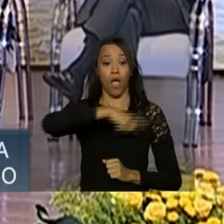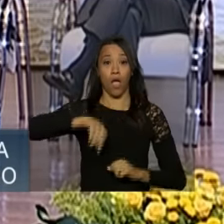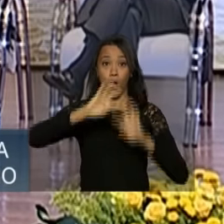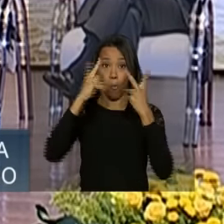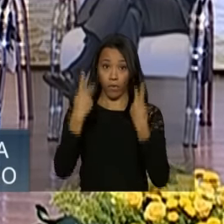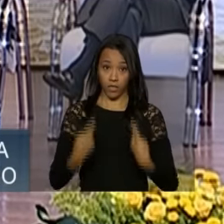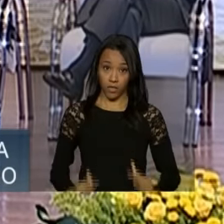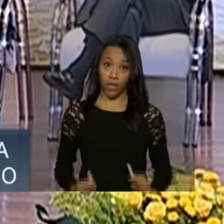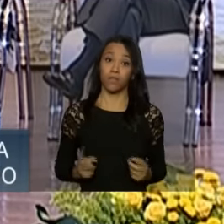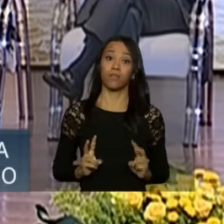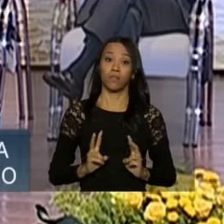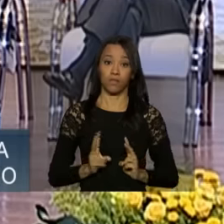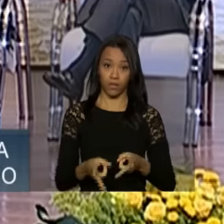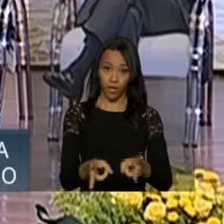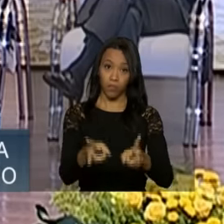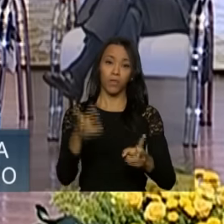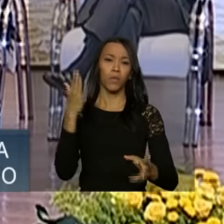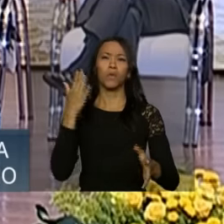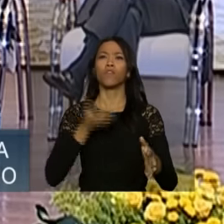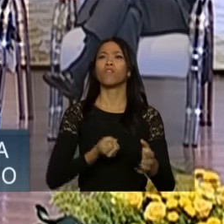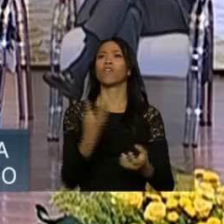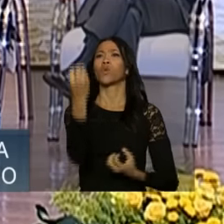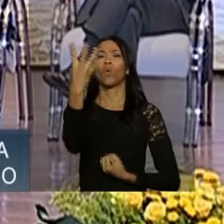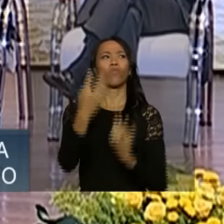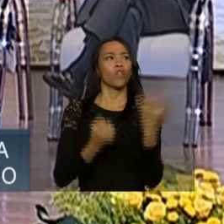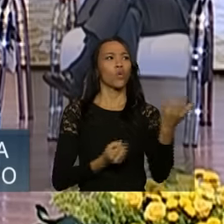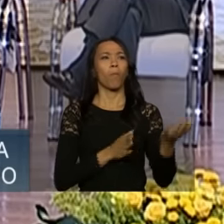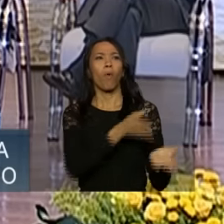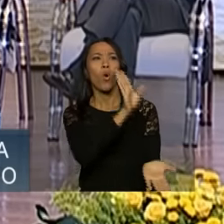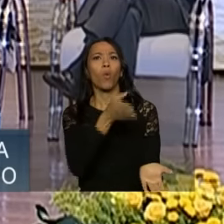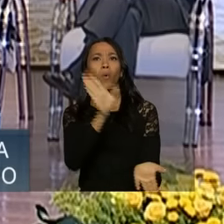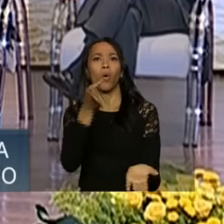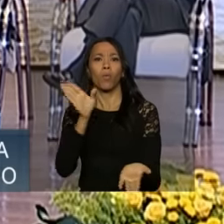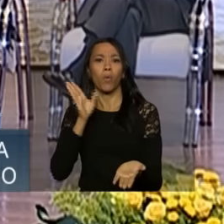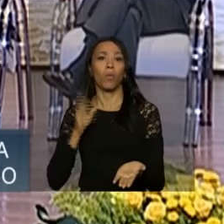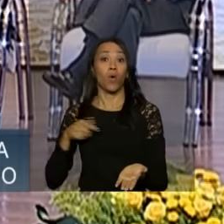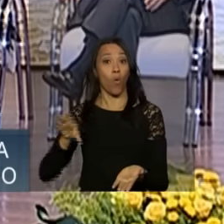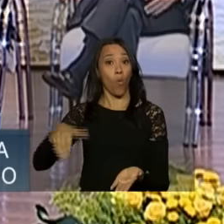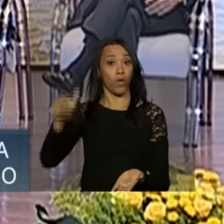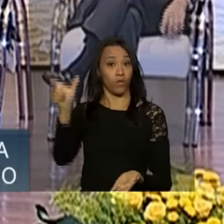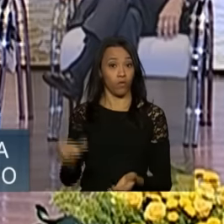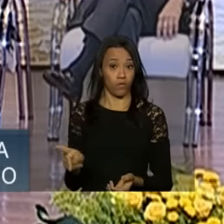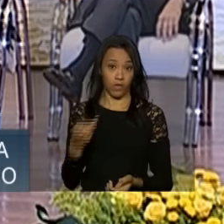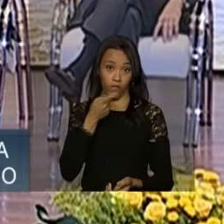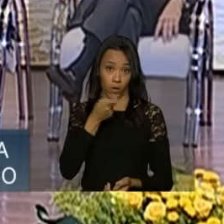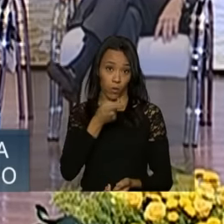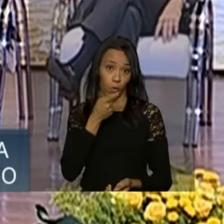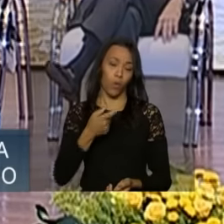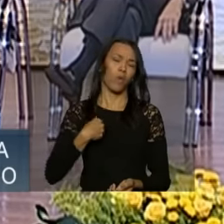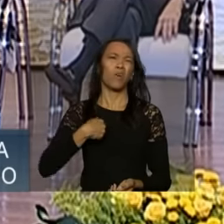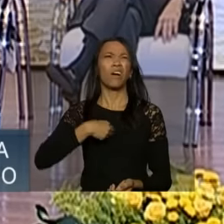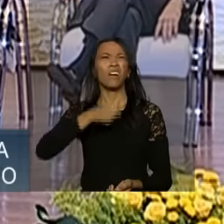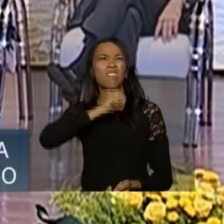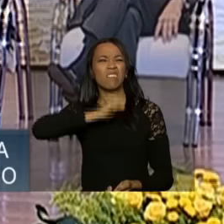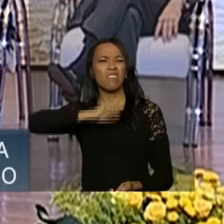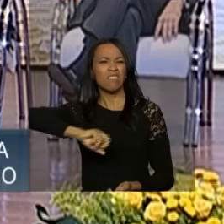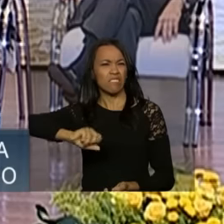viajou. O turismo, talvez seja, eu estava pensando enquanto você falava, uma das mais antigas